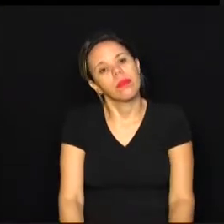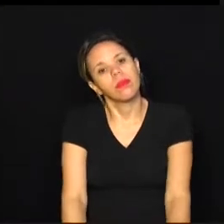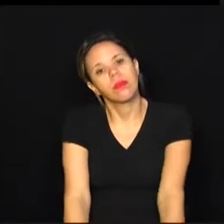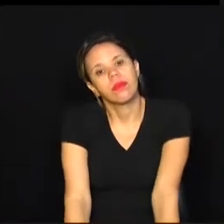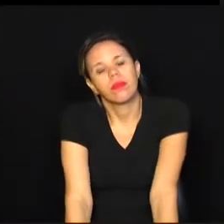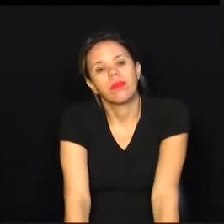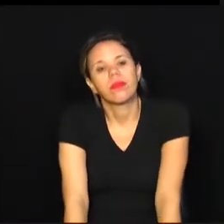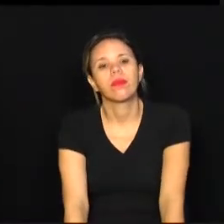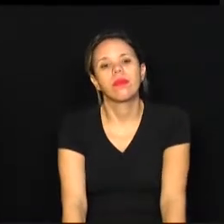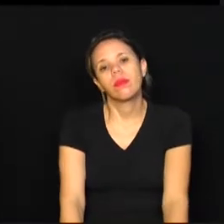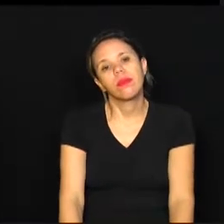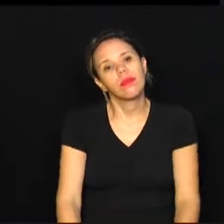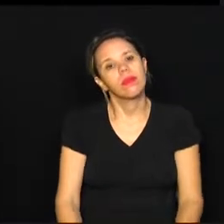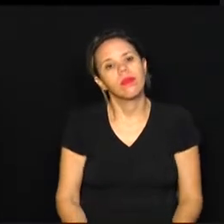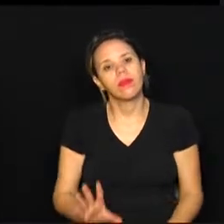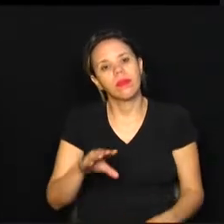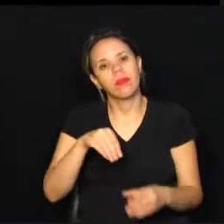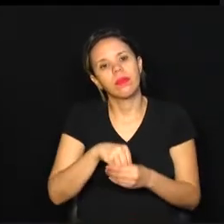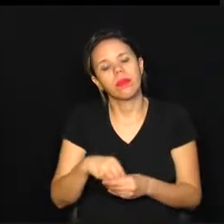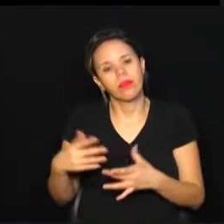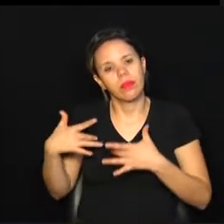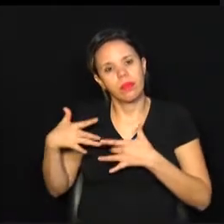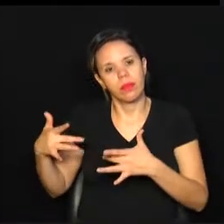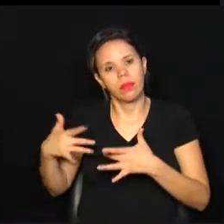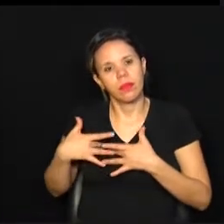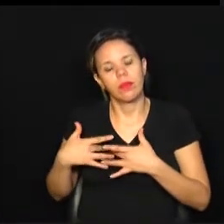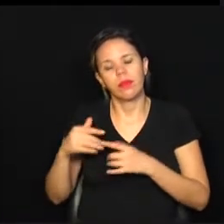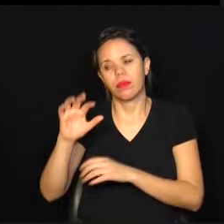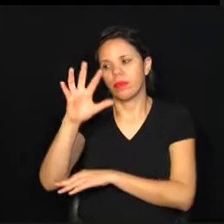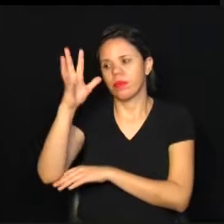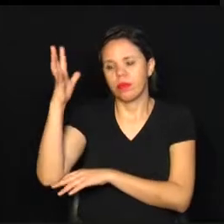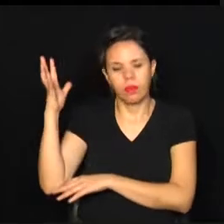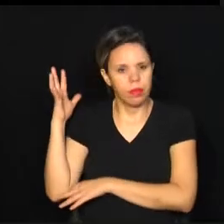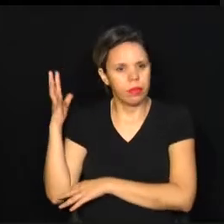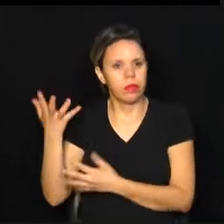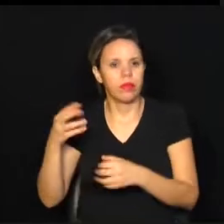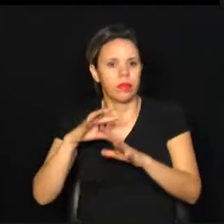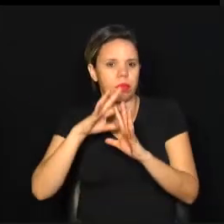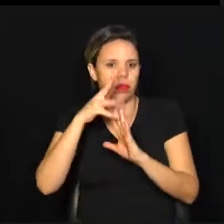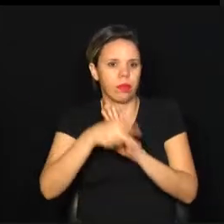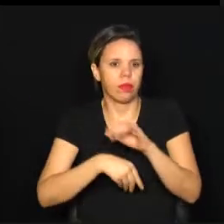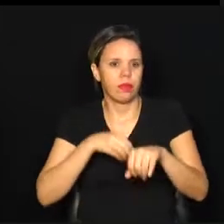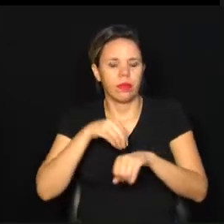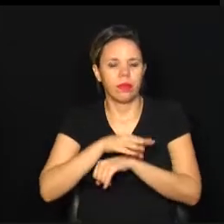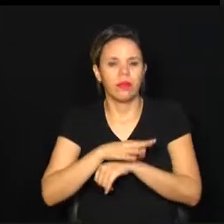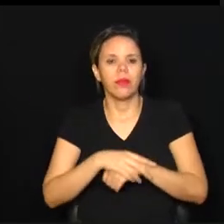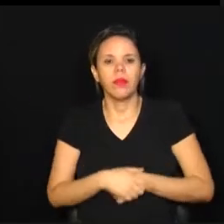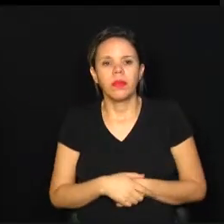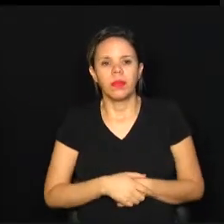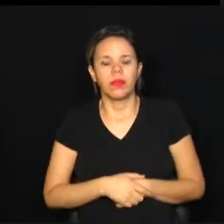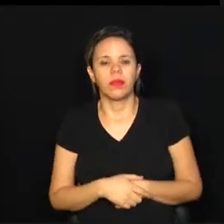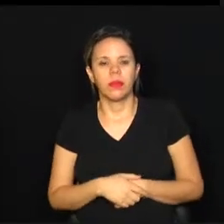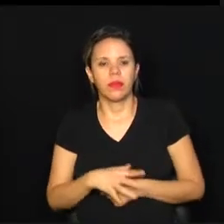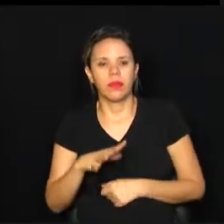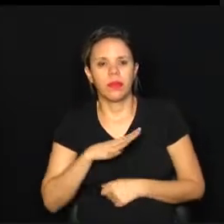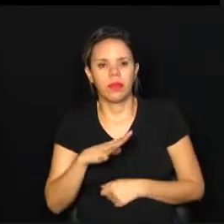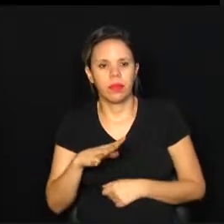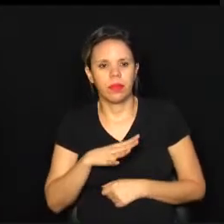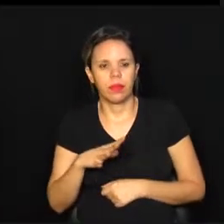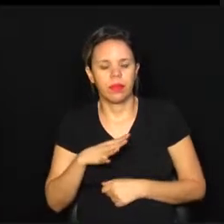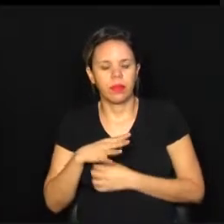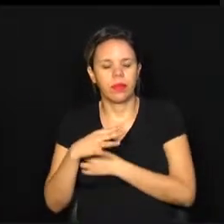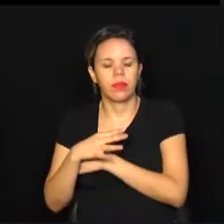Dentro do eixo da solidariedade e da ecologia, eu queria trazer um pouco aqui o debate da cidade